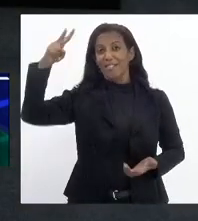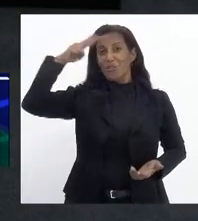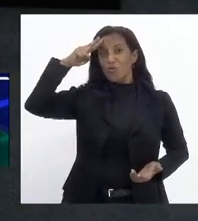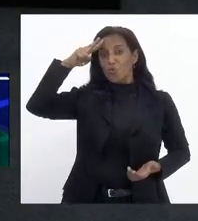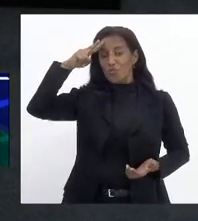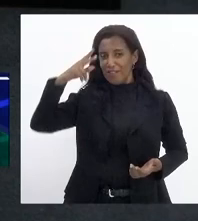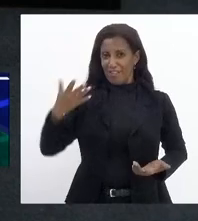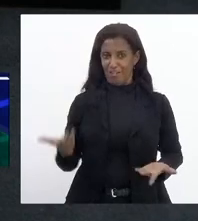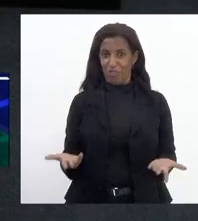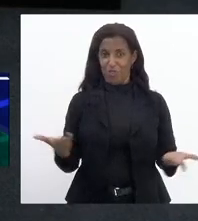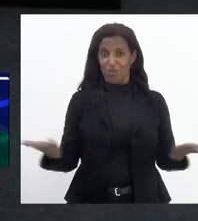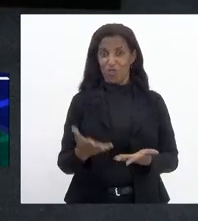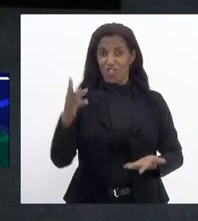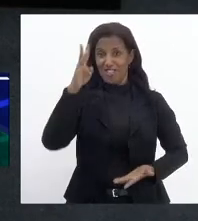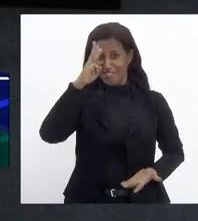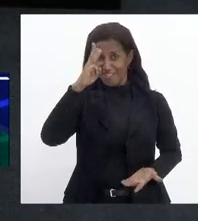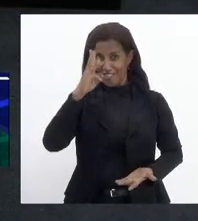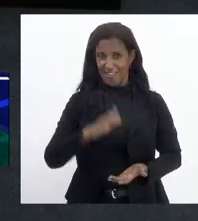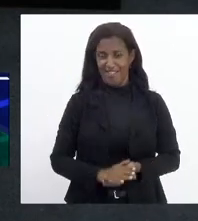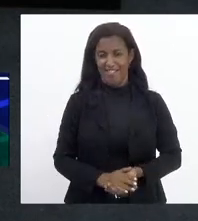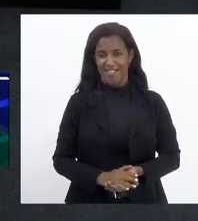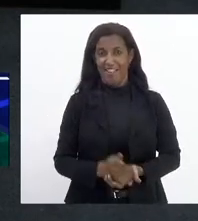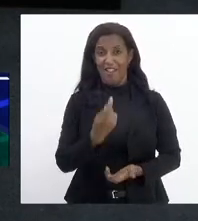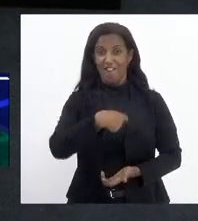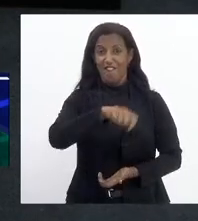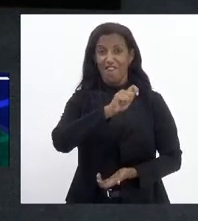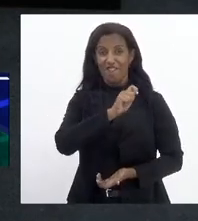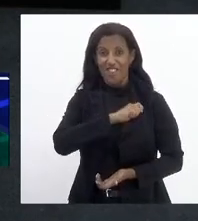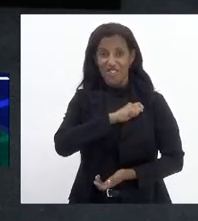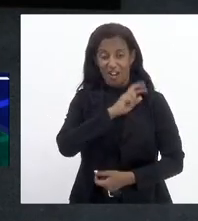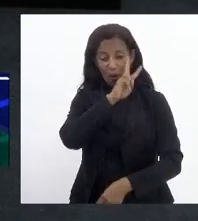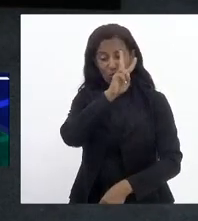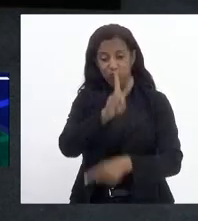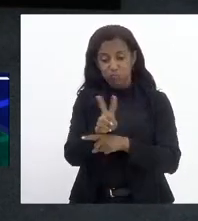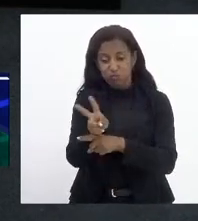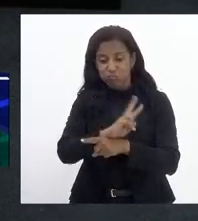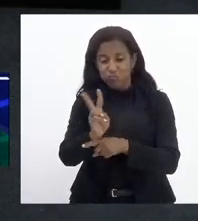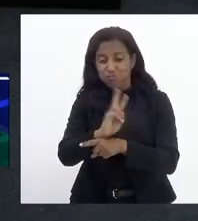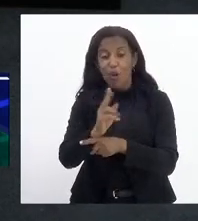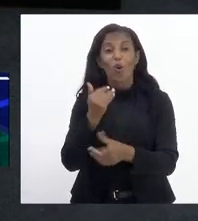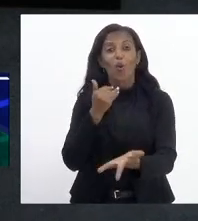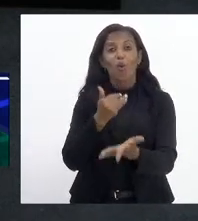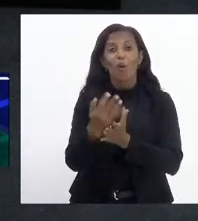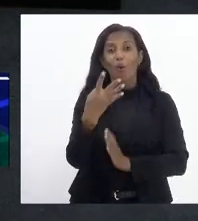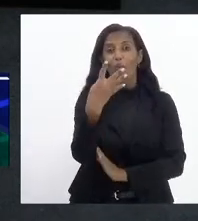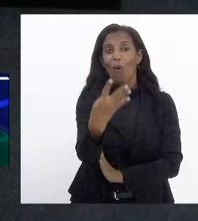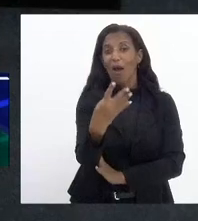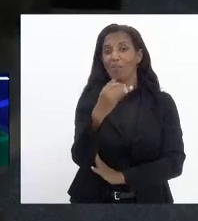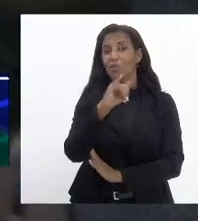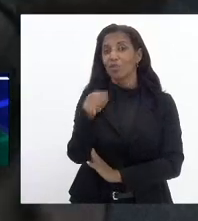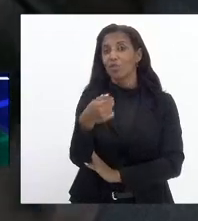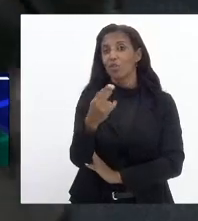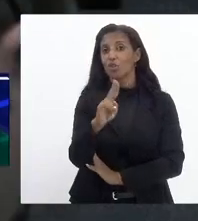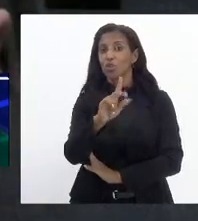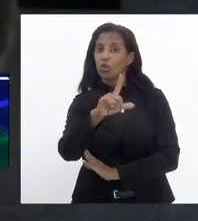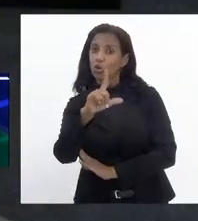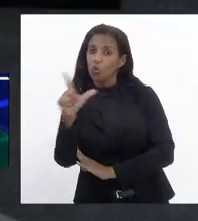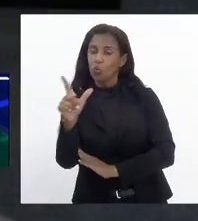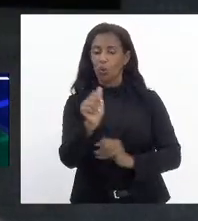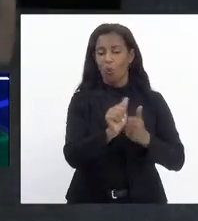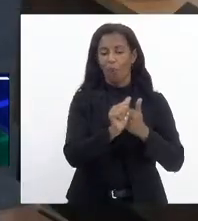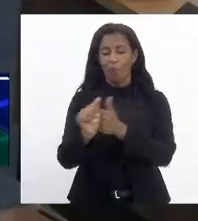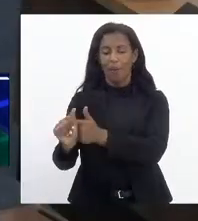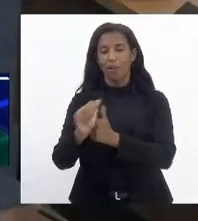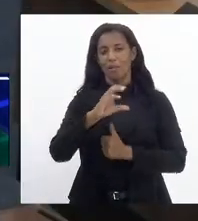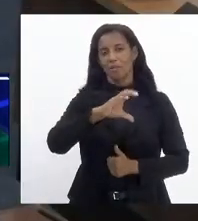regime de recuperação fiscal começou 4 de julho. Então, eu estou dando pela, acompanhando o parecer